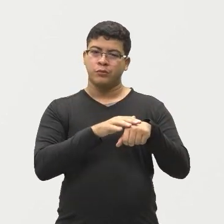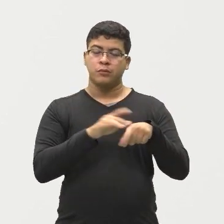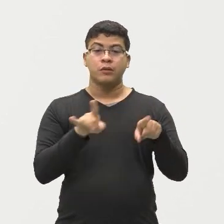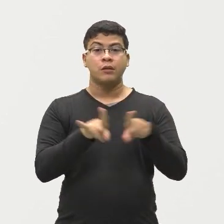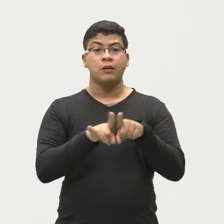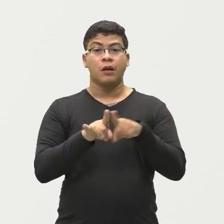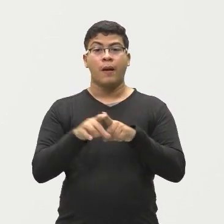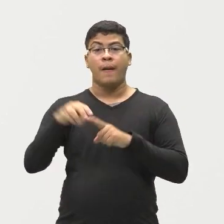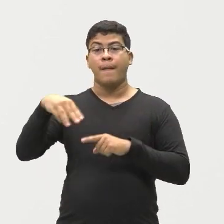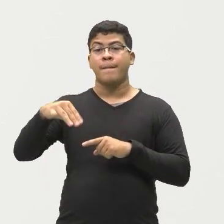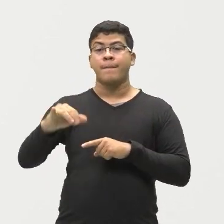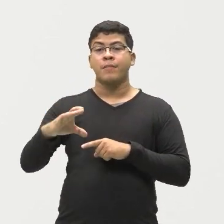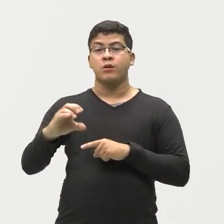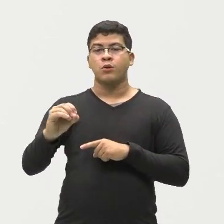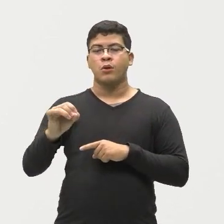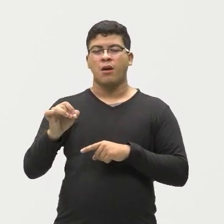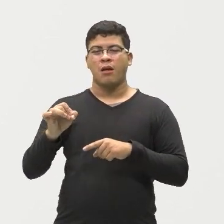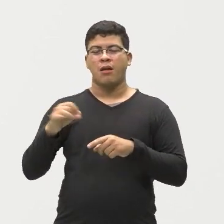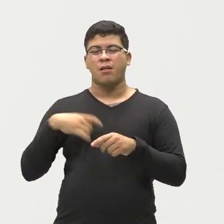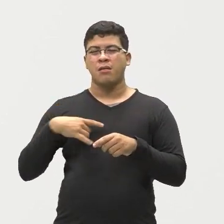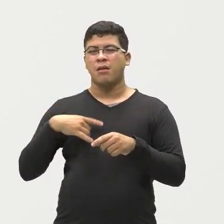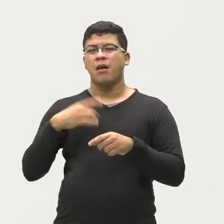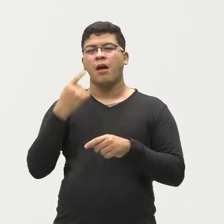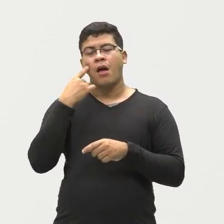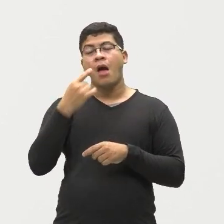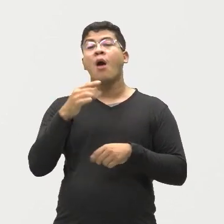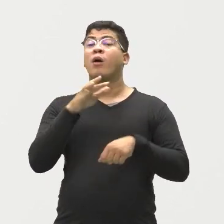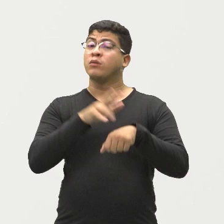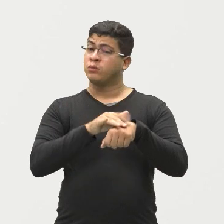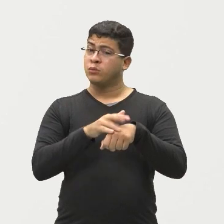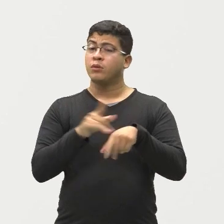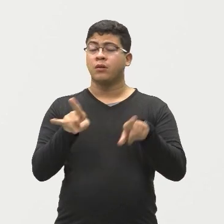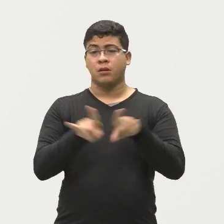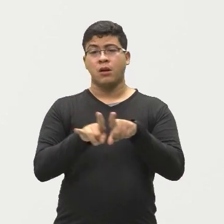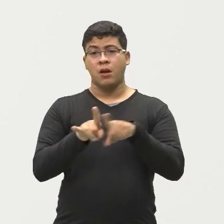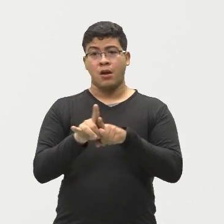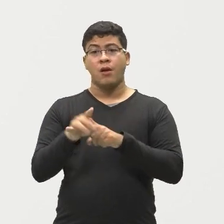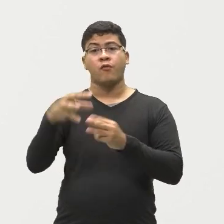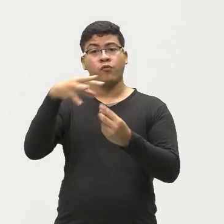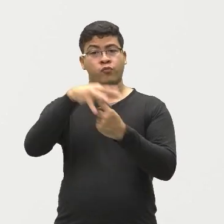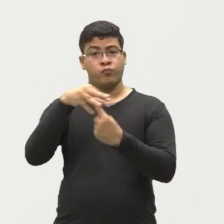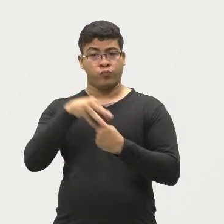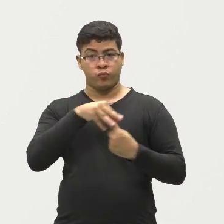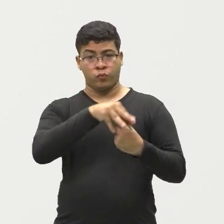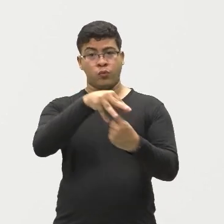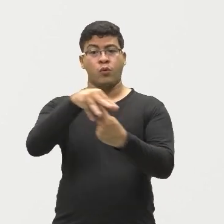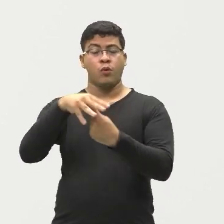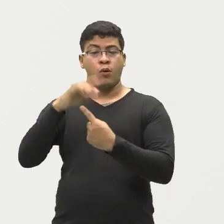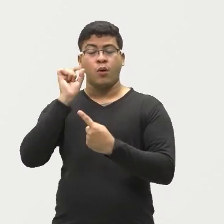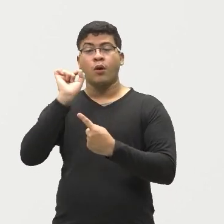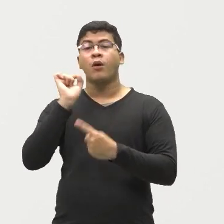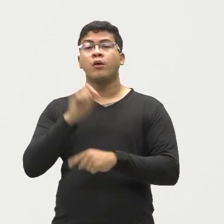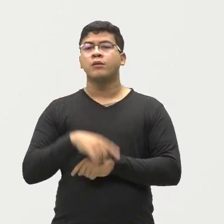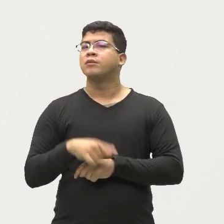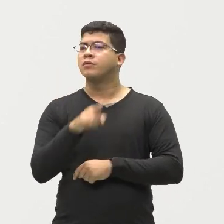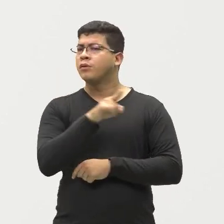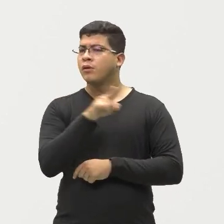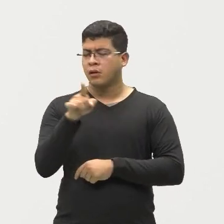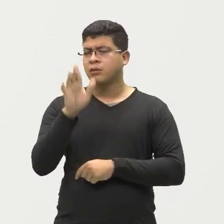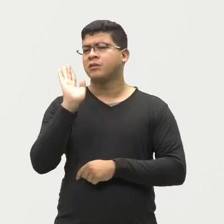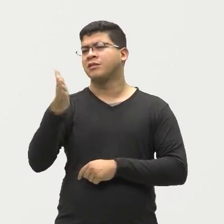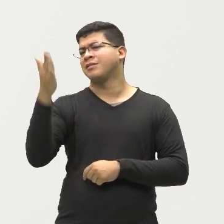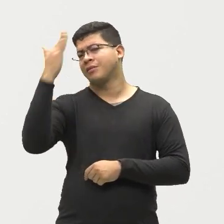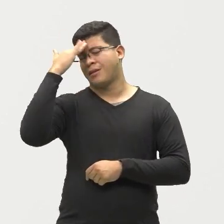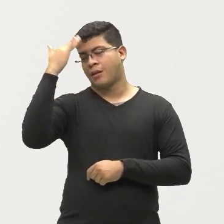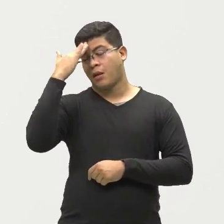famosas micoses, né? As micoses são doenças relacionadas a fungos. Toda vez que a gente fala de micose, a gente já